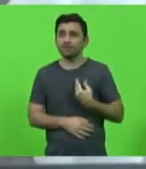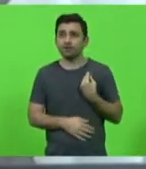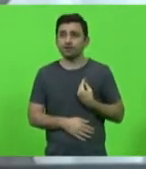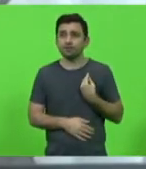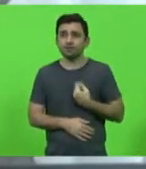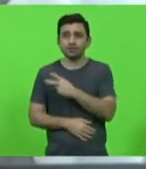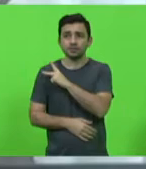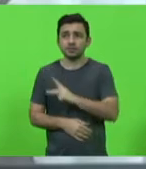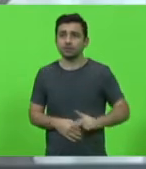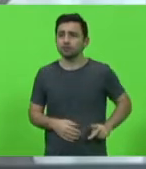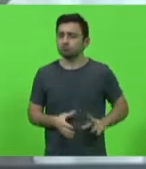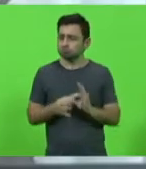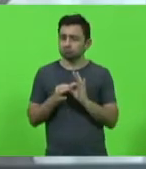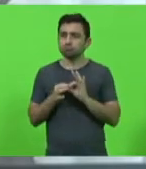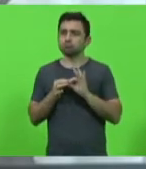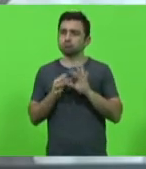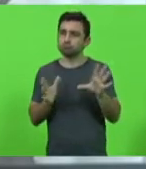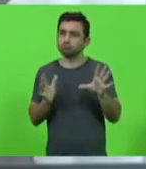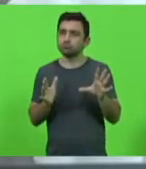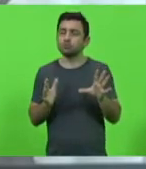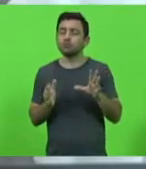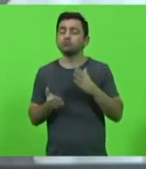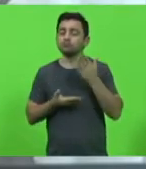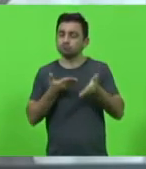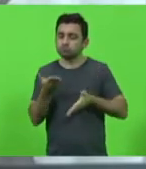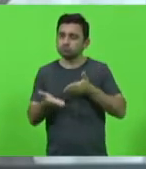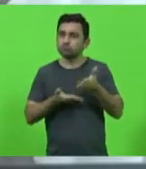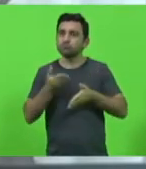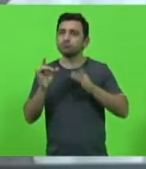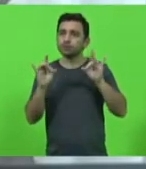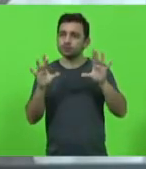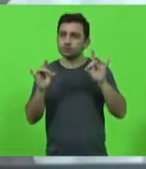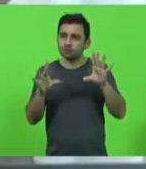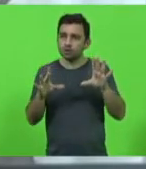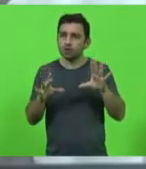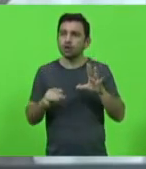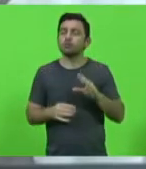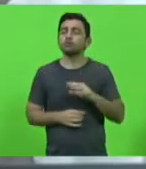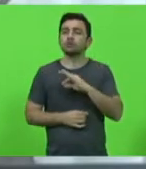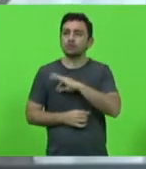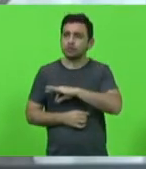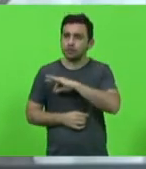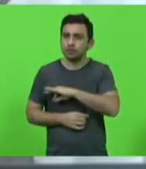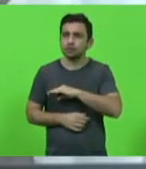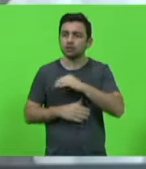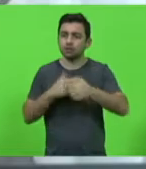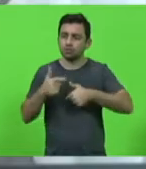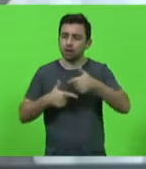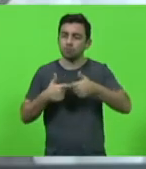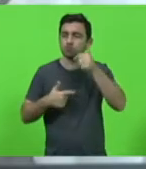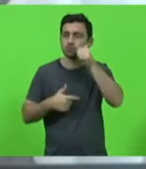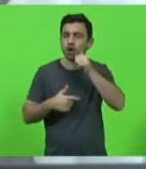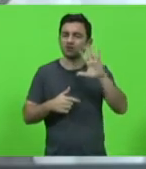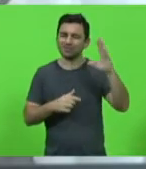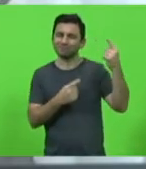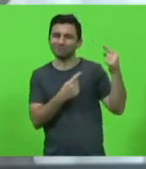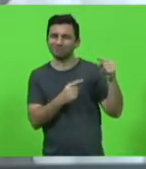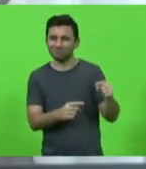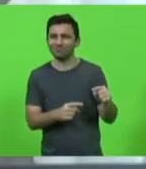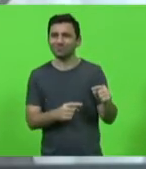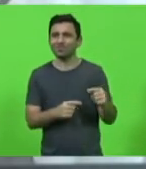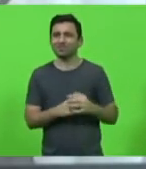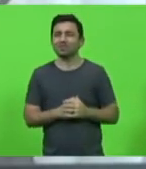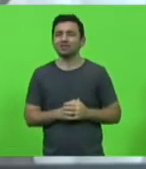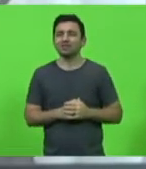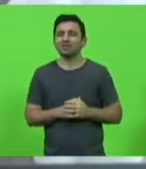que autoriza o regime especial de atendimento para fins de renda e emprego às mulheres vítimas de violência, com